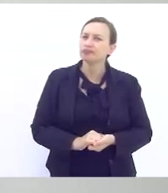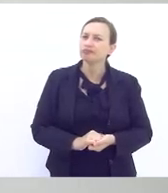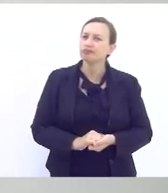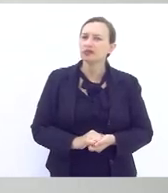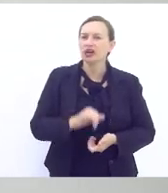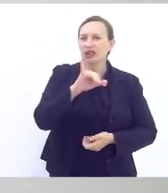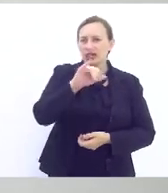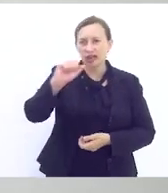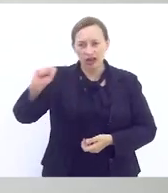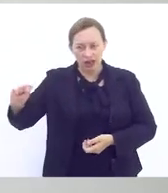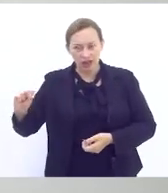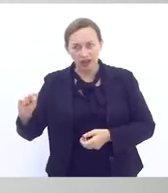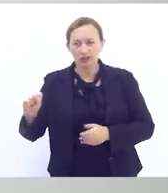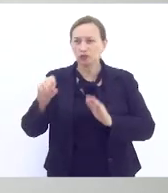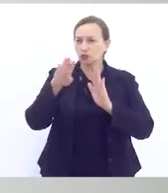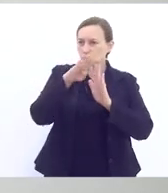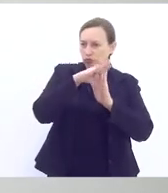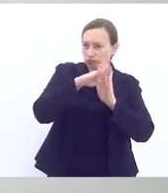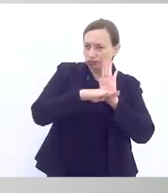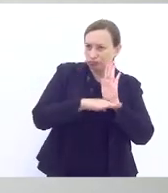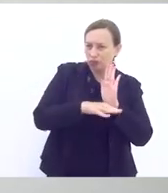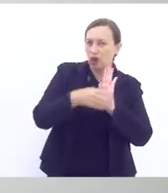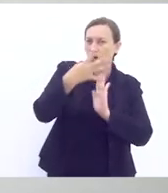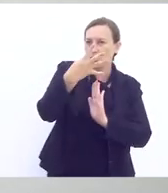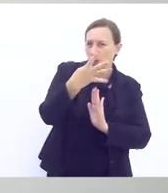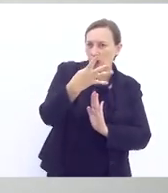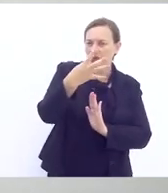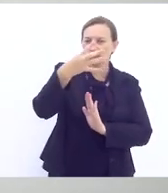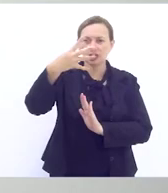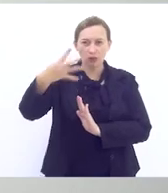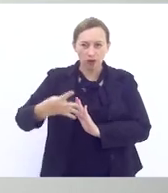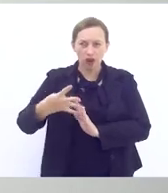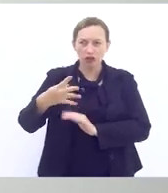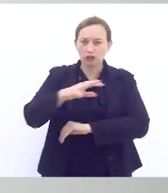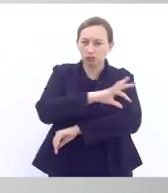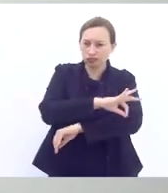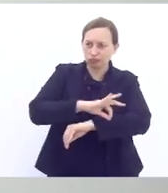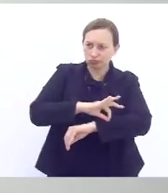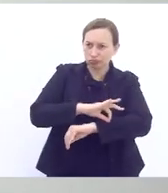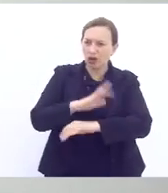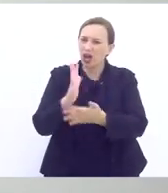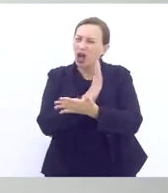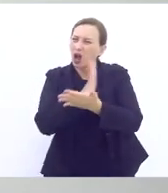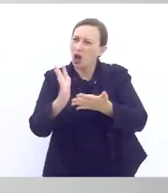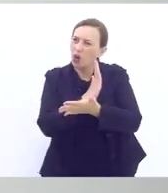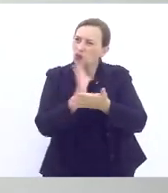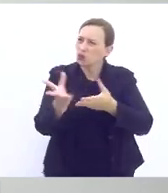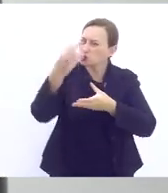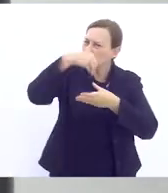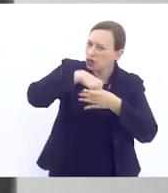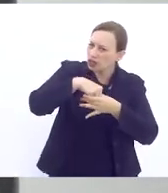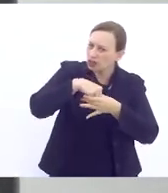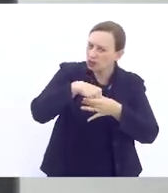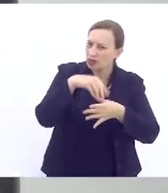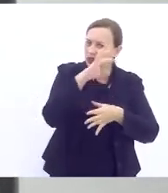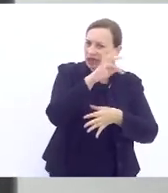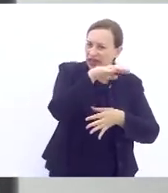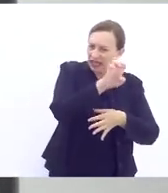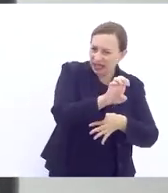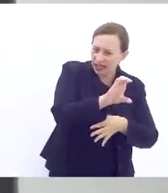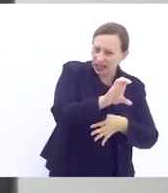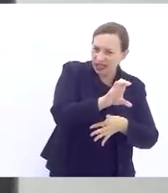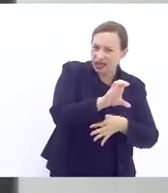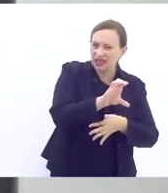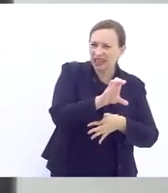ao iea São 44 arquitetos né na verdade alguns dentro da drtech outros cedidos